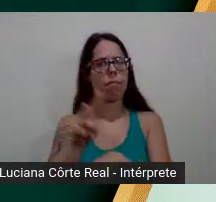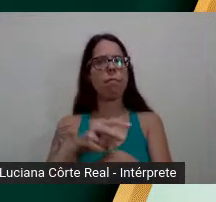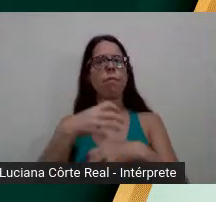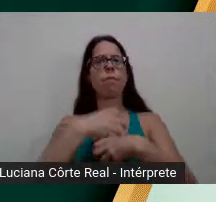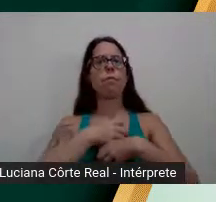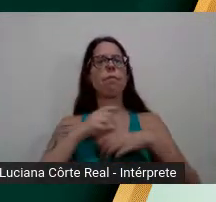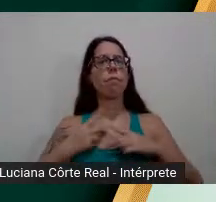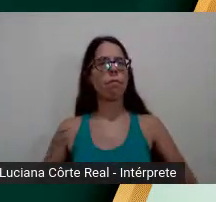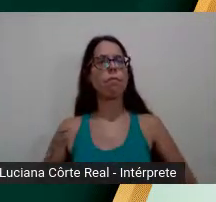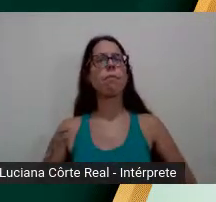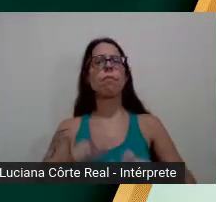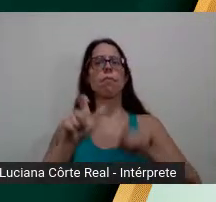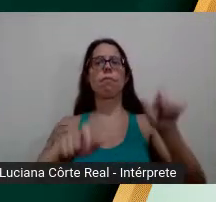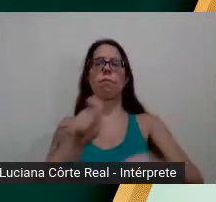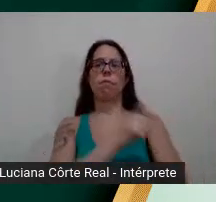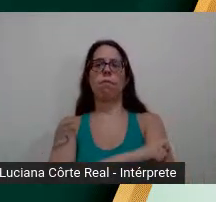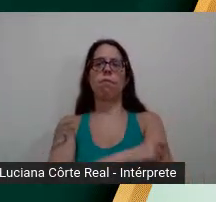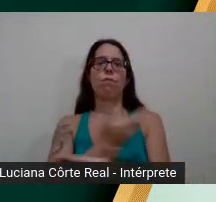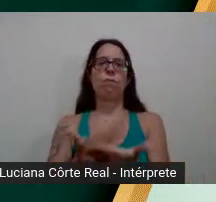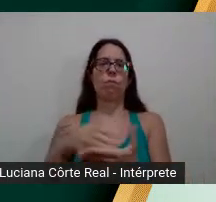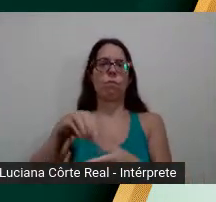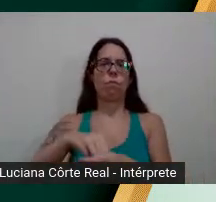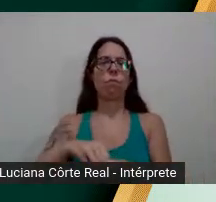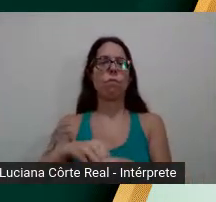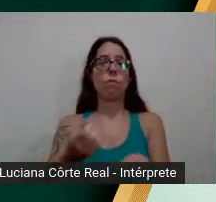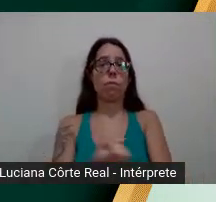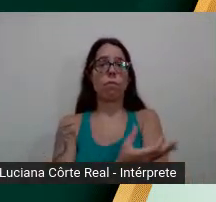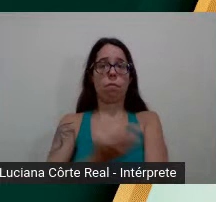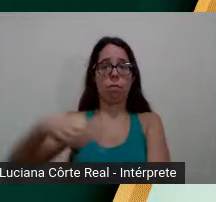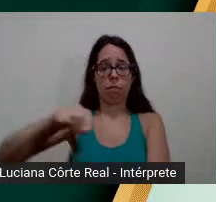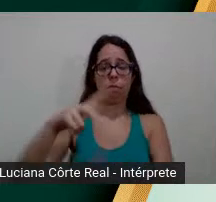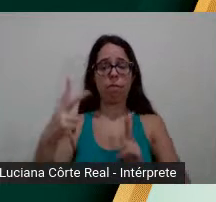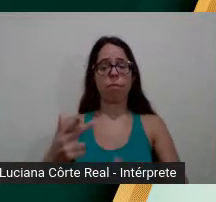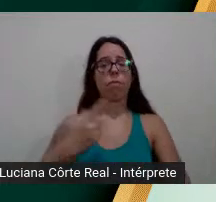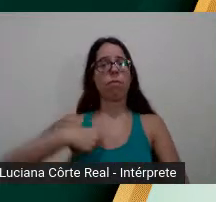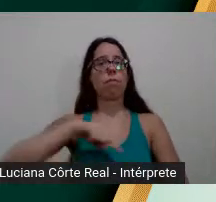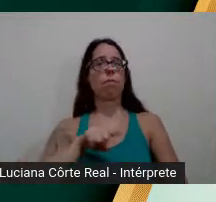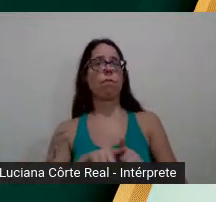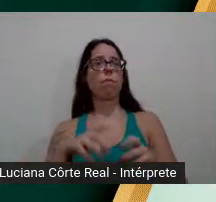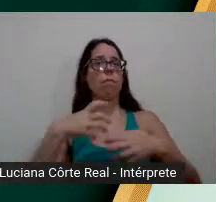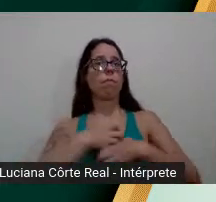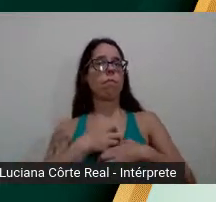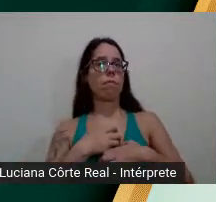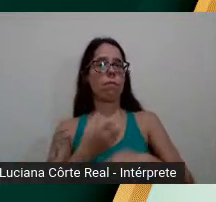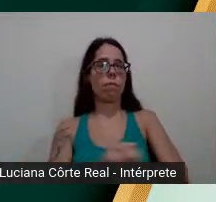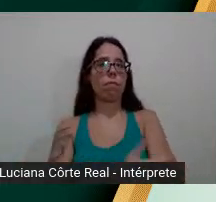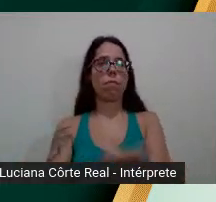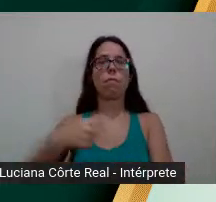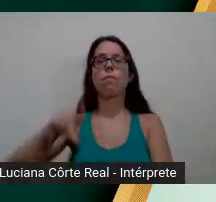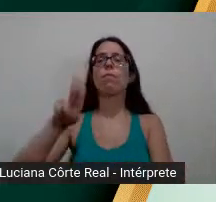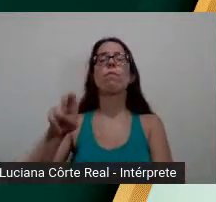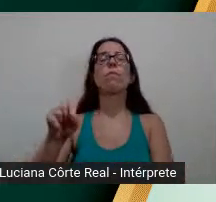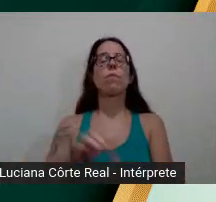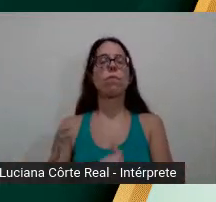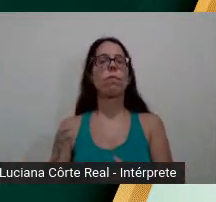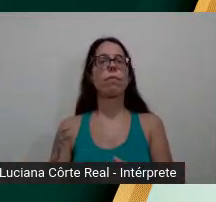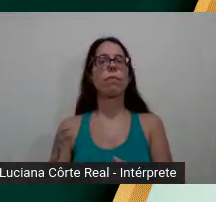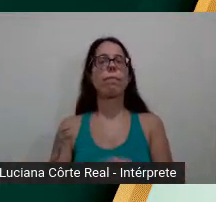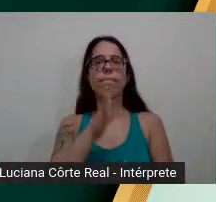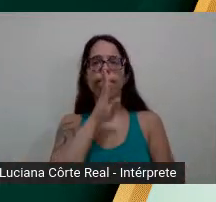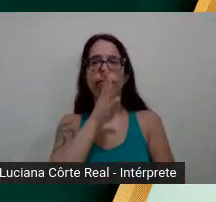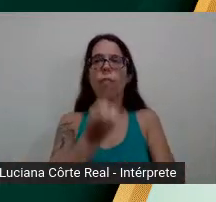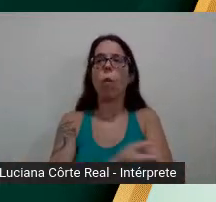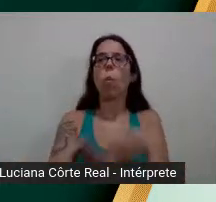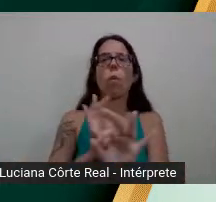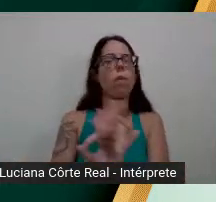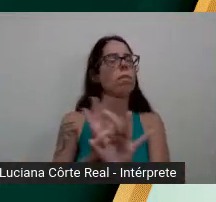seus acadêmicos. A emoção de vocês é a nossa emoção. Nunca deixem de se emocionar. A emoção faz